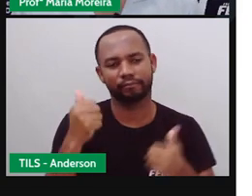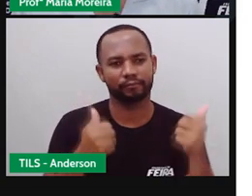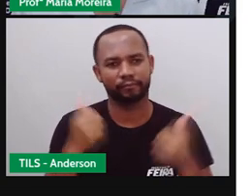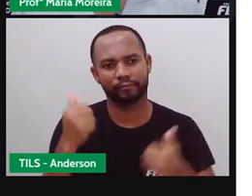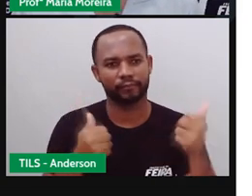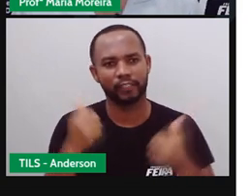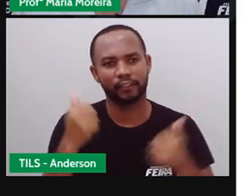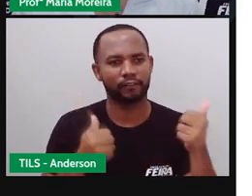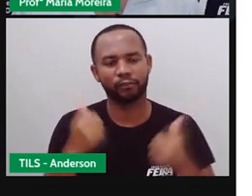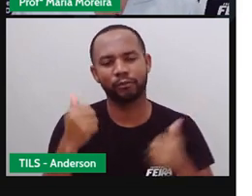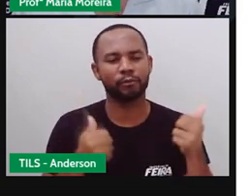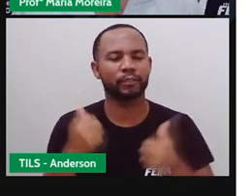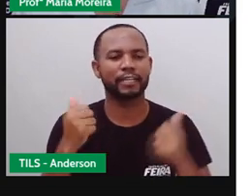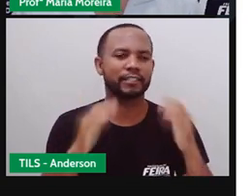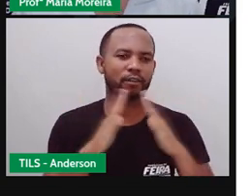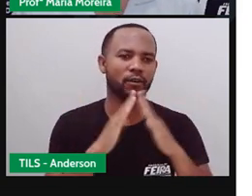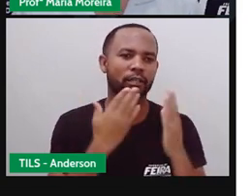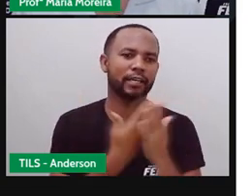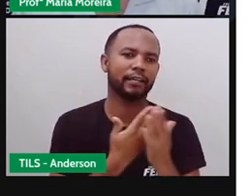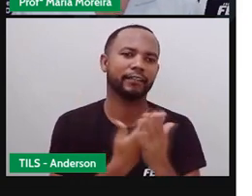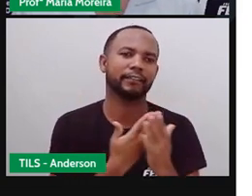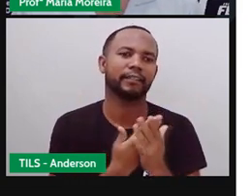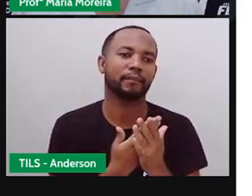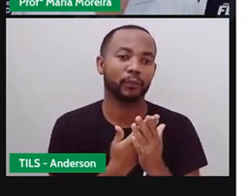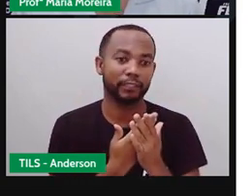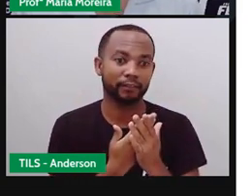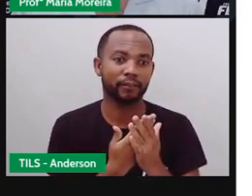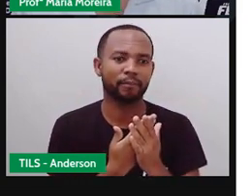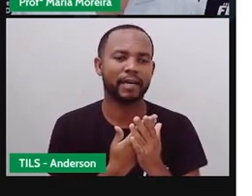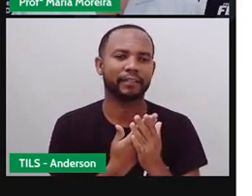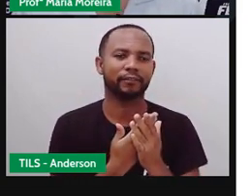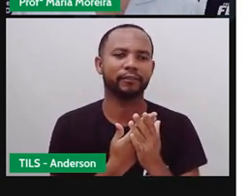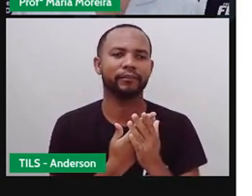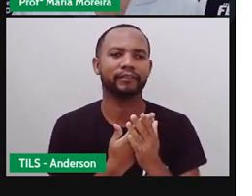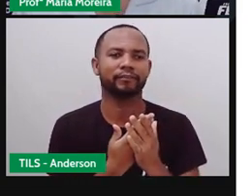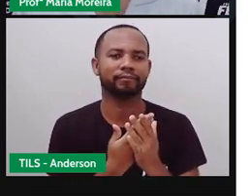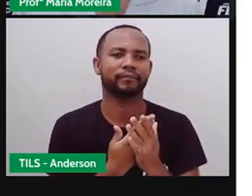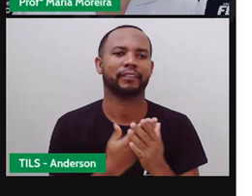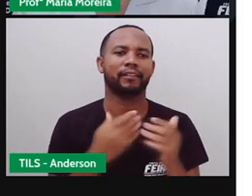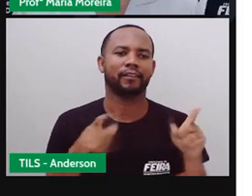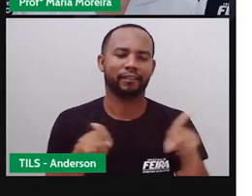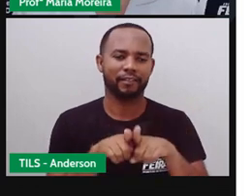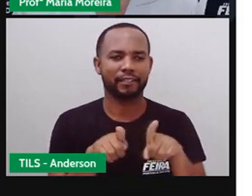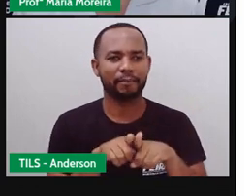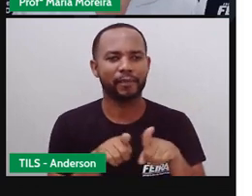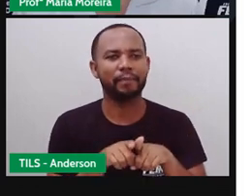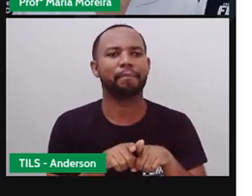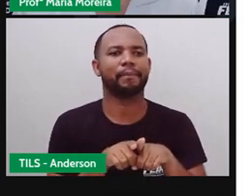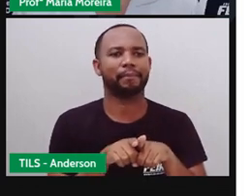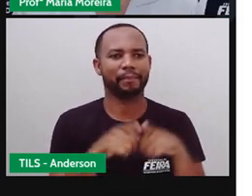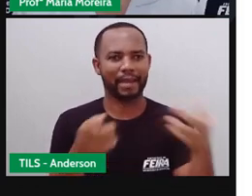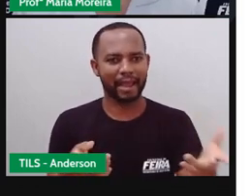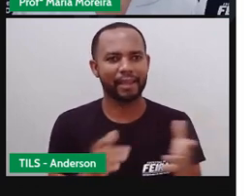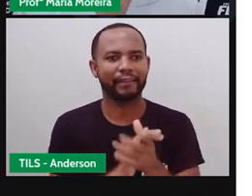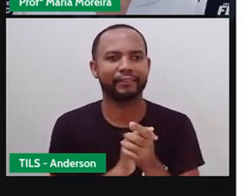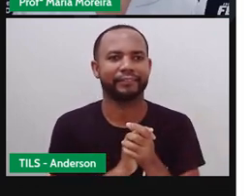o João que mais o João da Monteiro Lobato